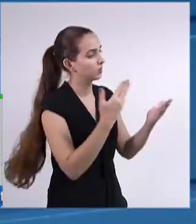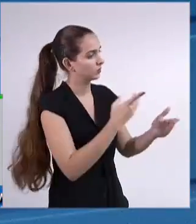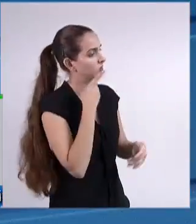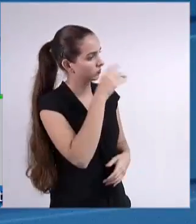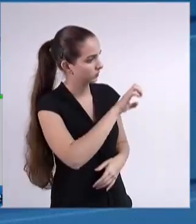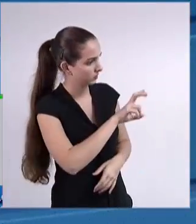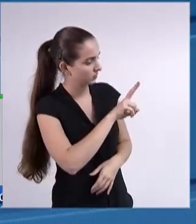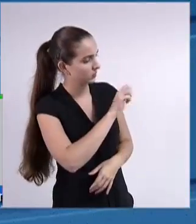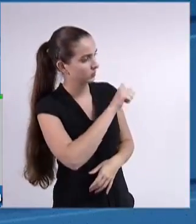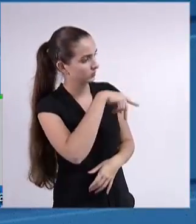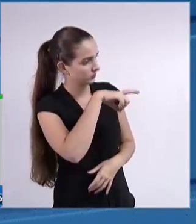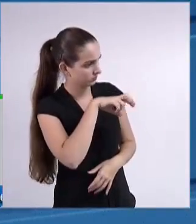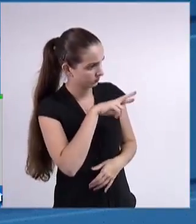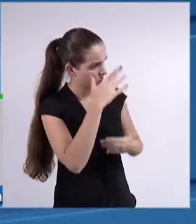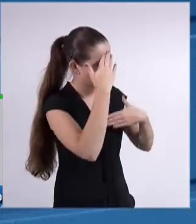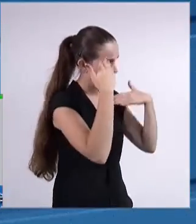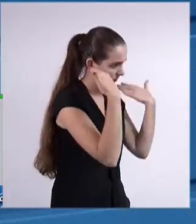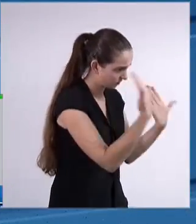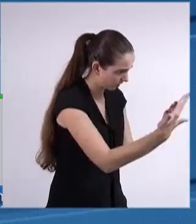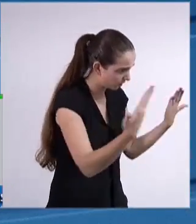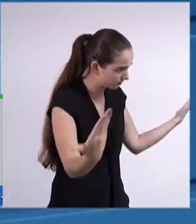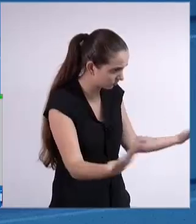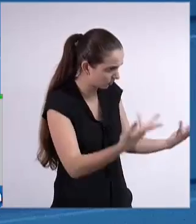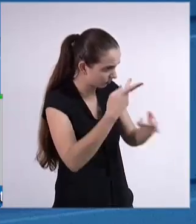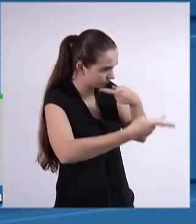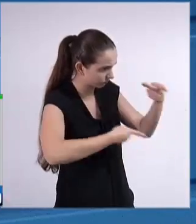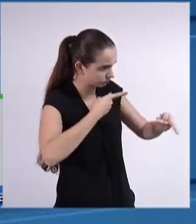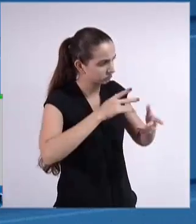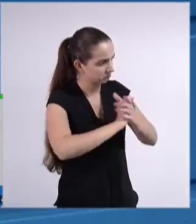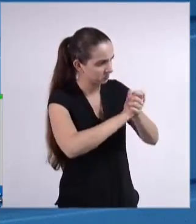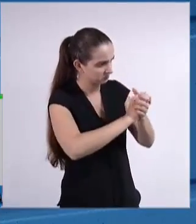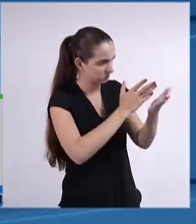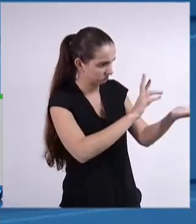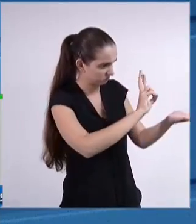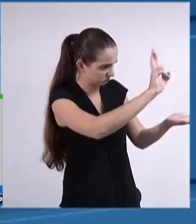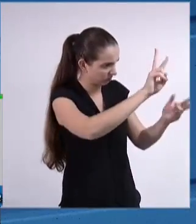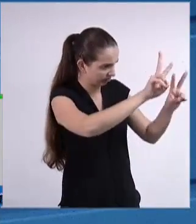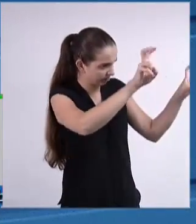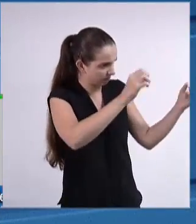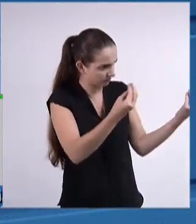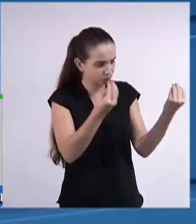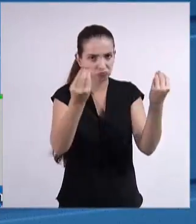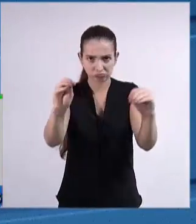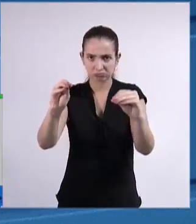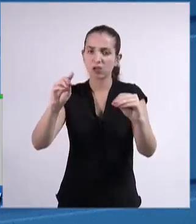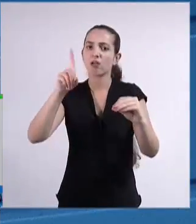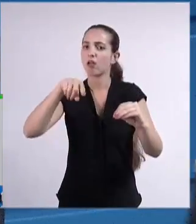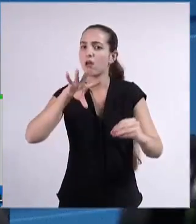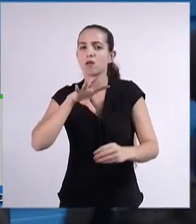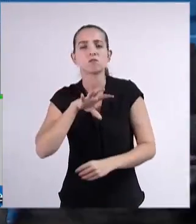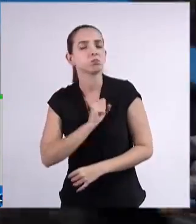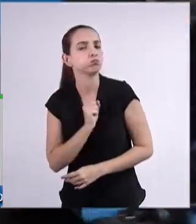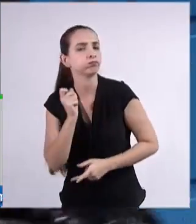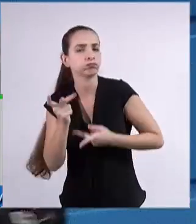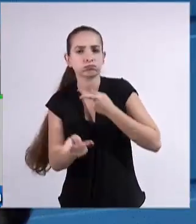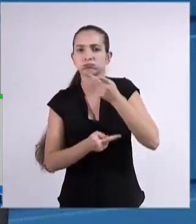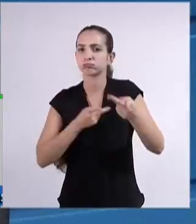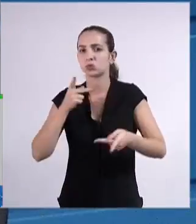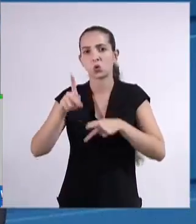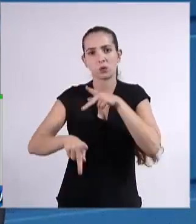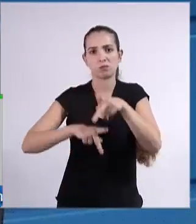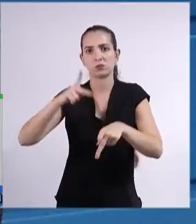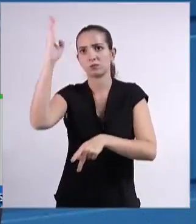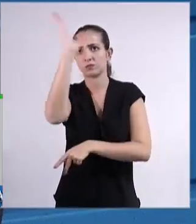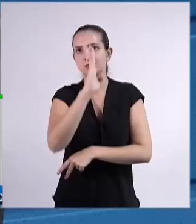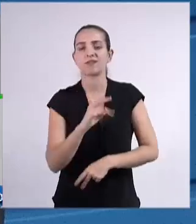Deputado Evander Vendramini, eu agradeço pela concessão do à parte, parabenizo Vossa Excelência por trazer esse assunto, que é a paixão dos brasileiros, né,